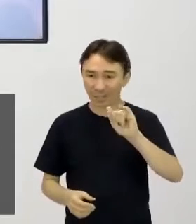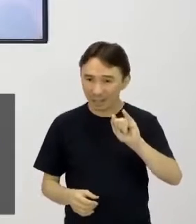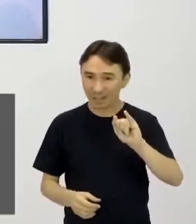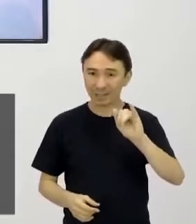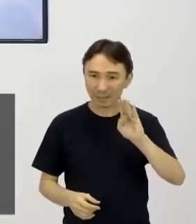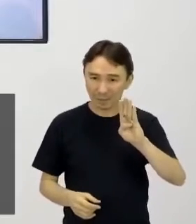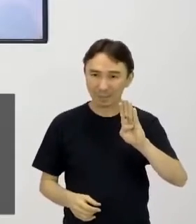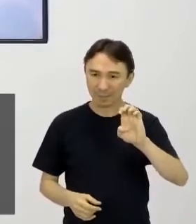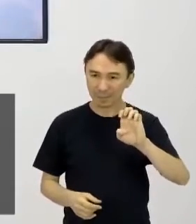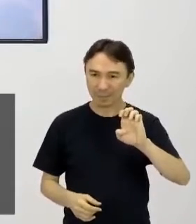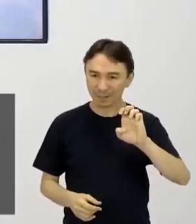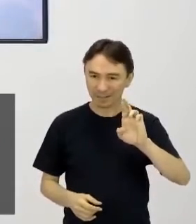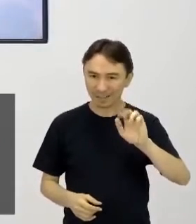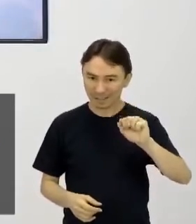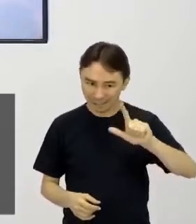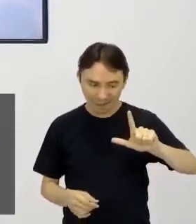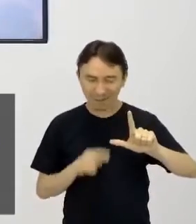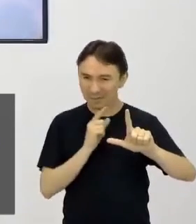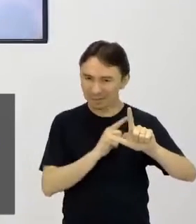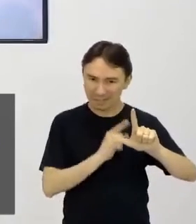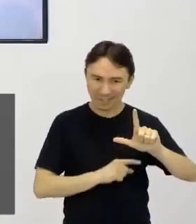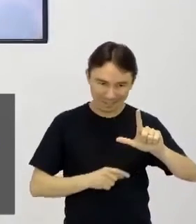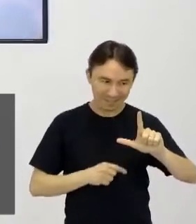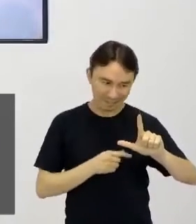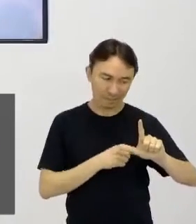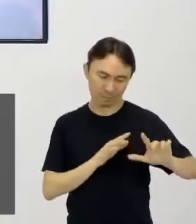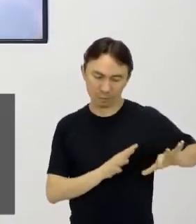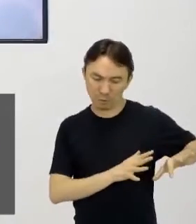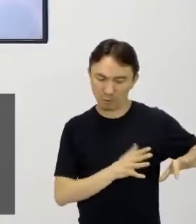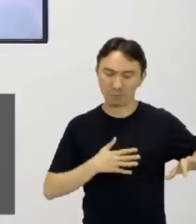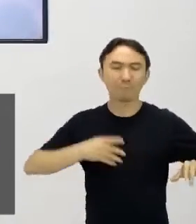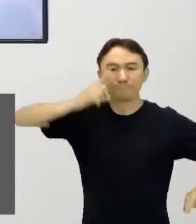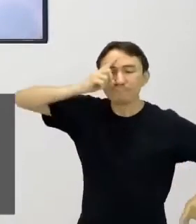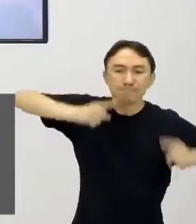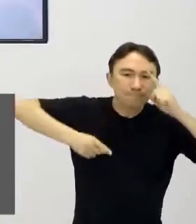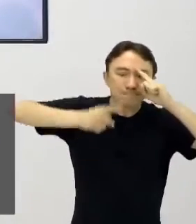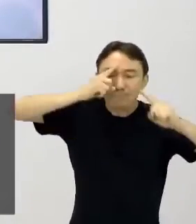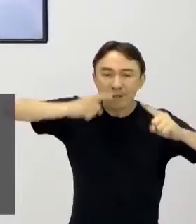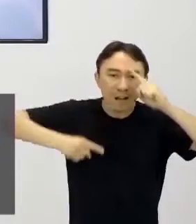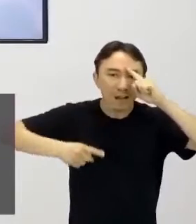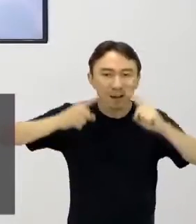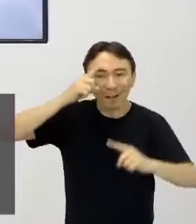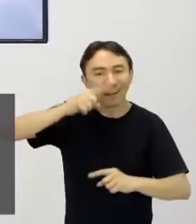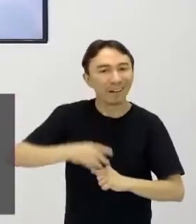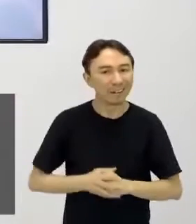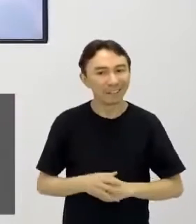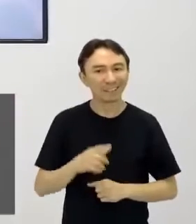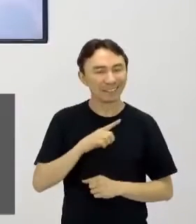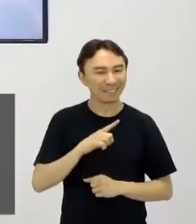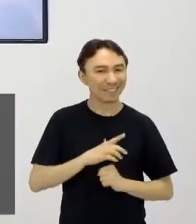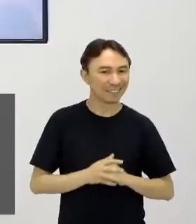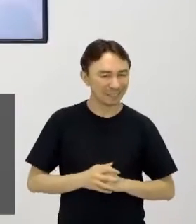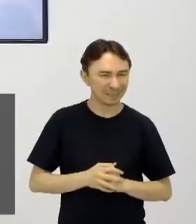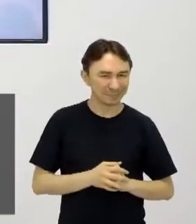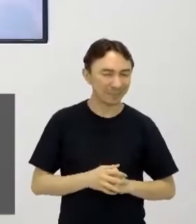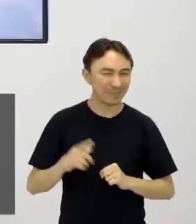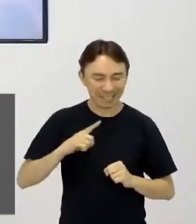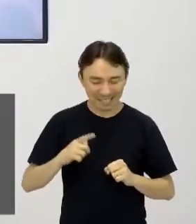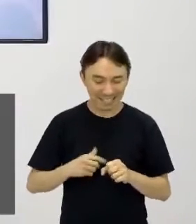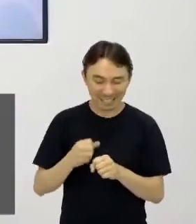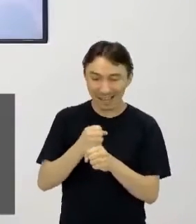da figura do Dom Pedro II. Gente, esse é o contexto da história de hoje. E aí, nesses 9 anos de